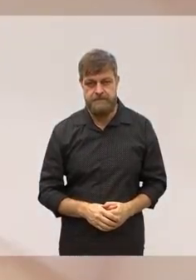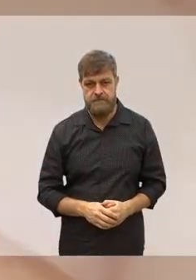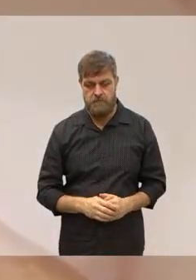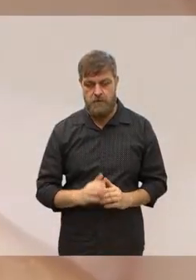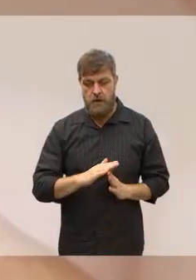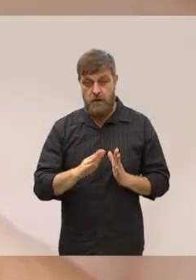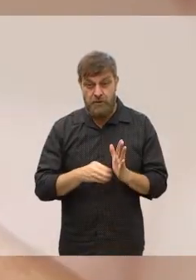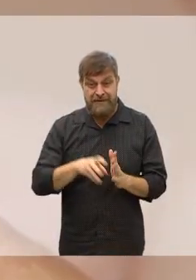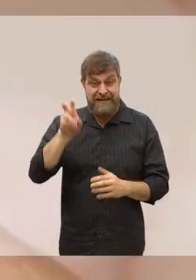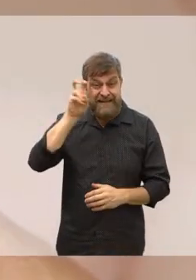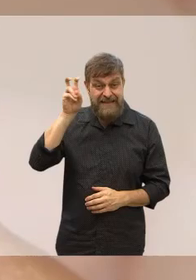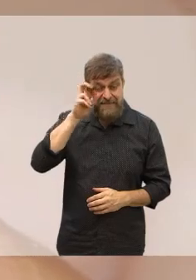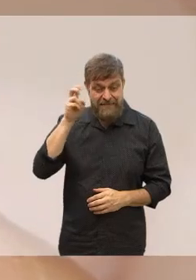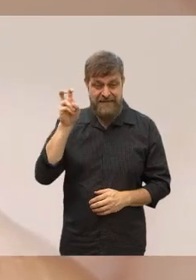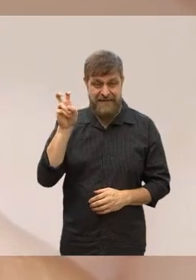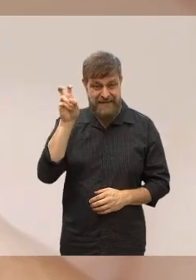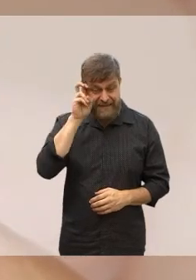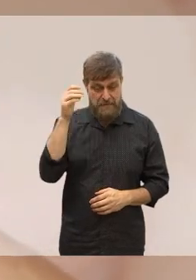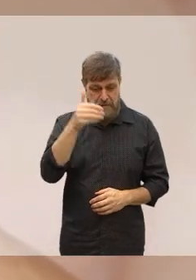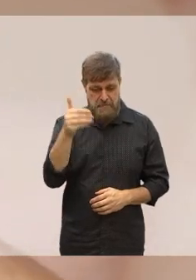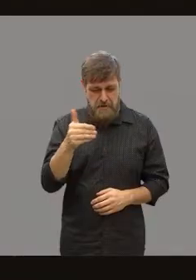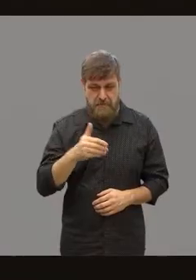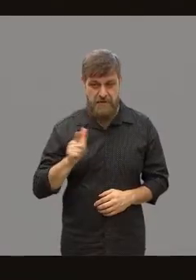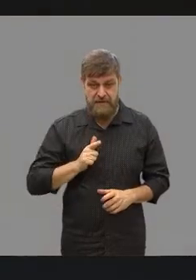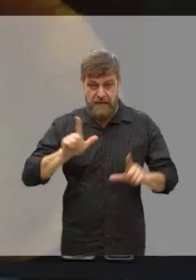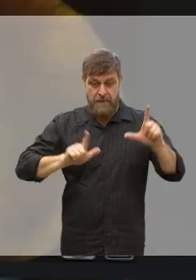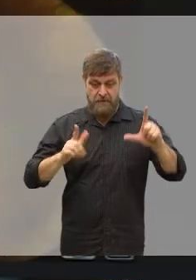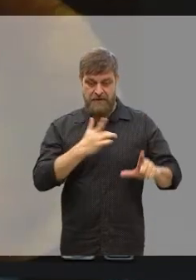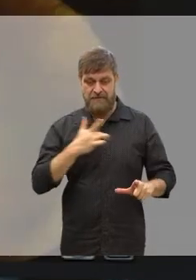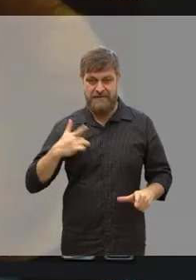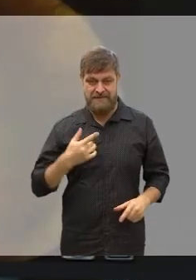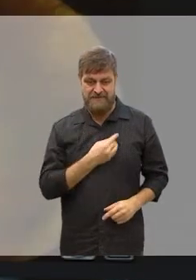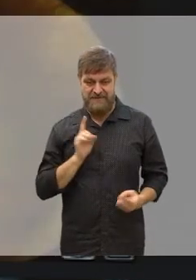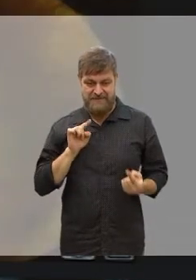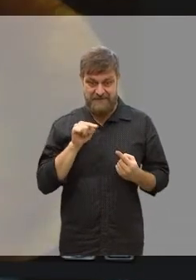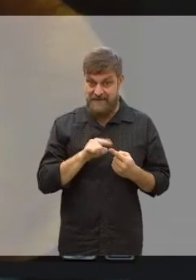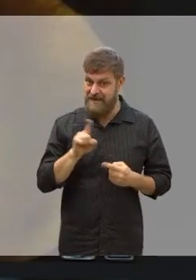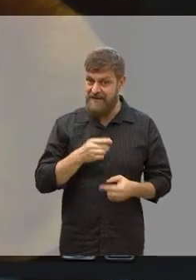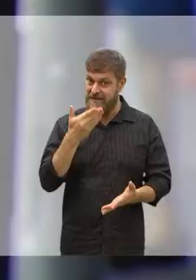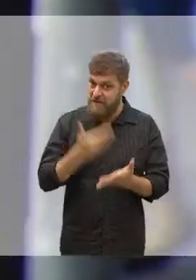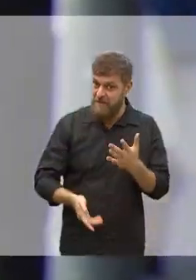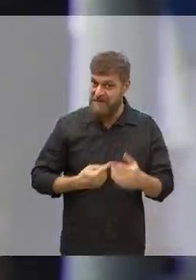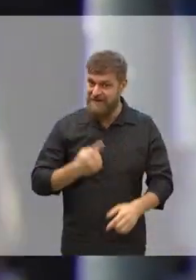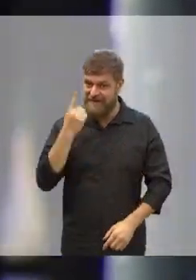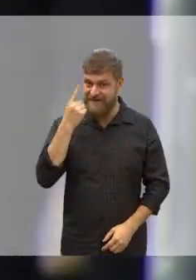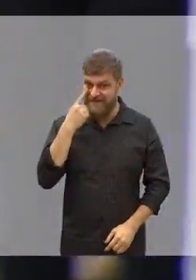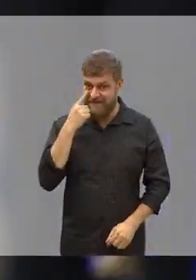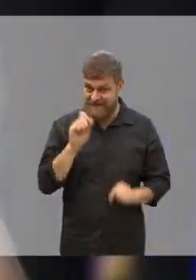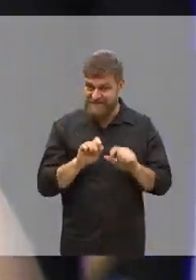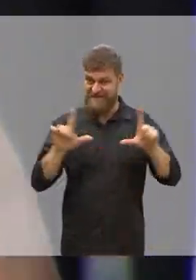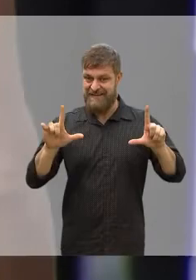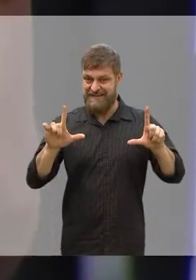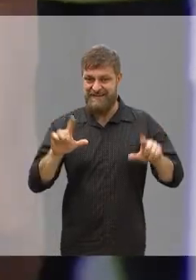Todas as quintas-feiras tem programa inédito Saúde é Vida. Não perca, esperamos por você.